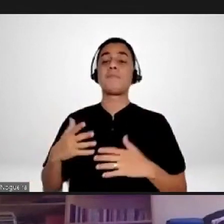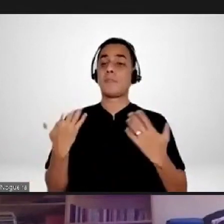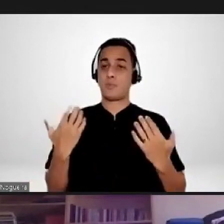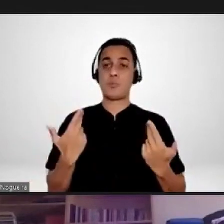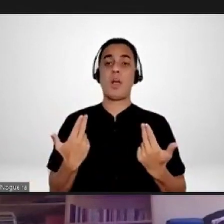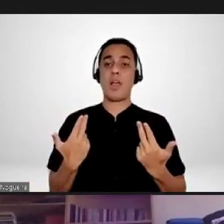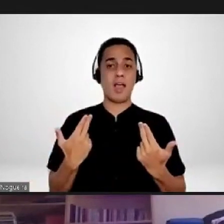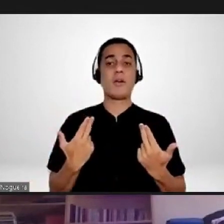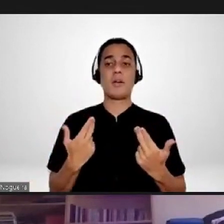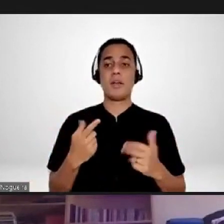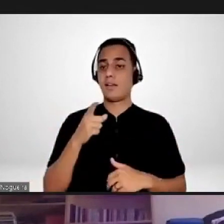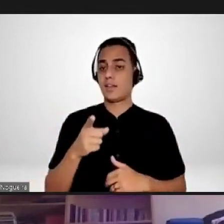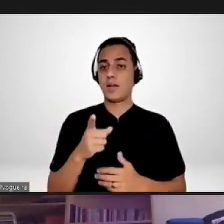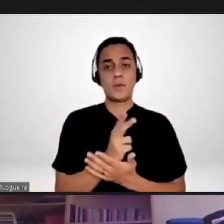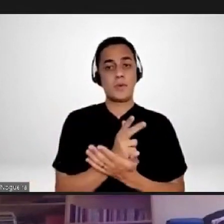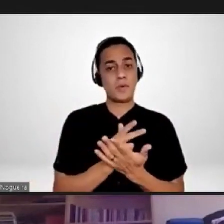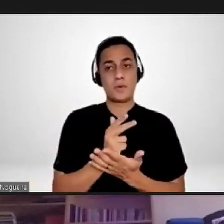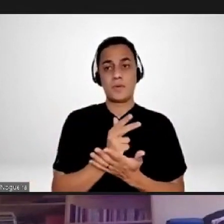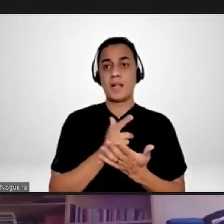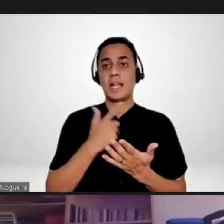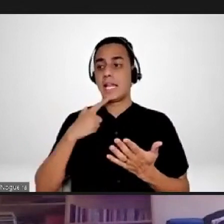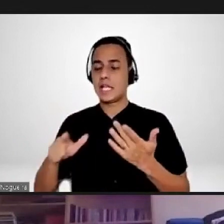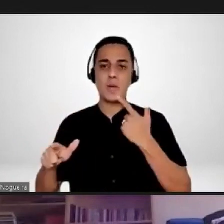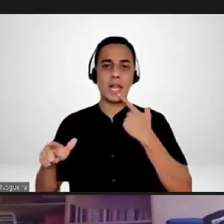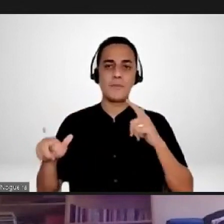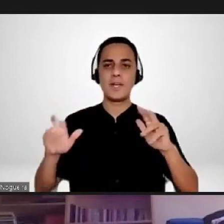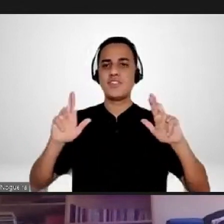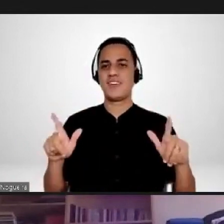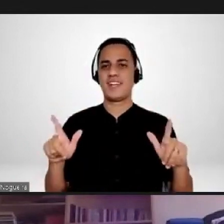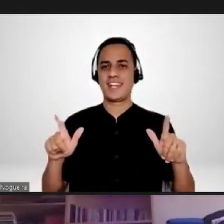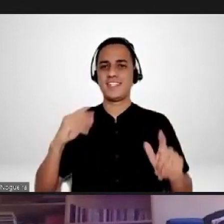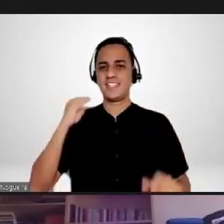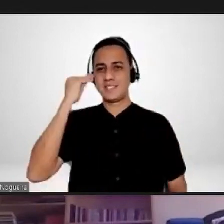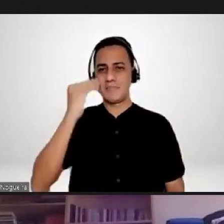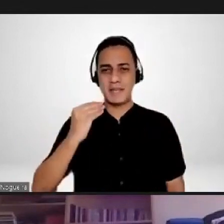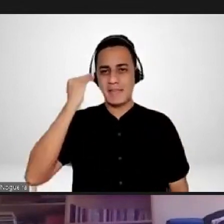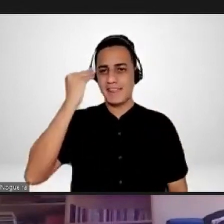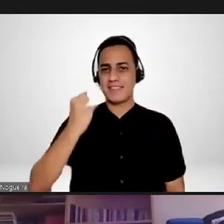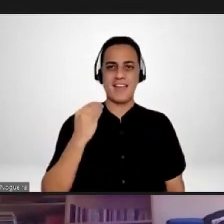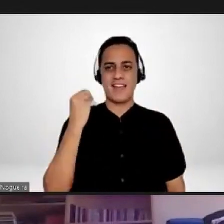Entenda que você está tratando línguas diferentes, né? Você experimentar em cima